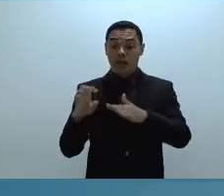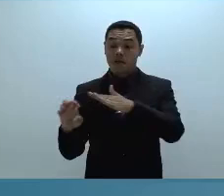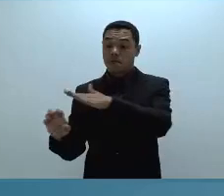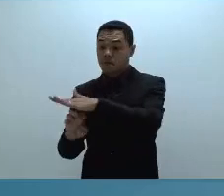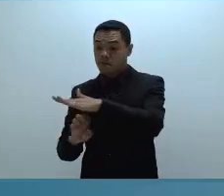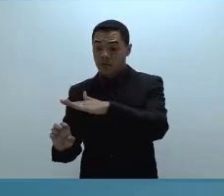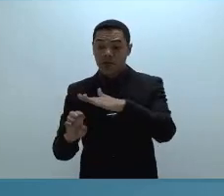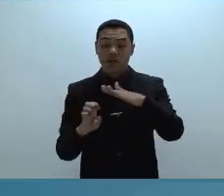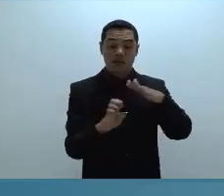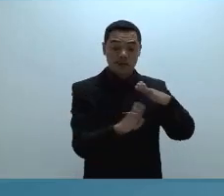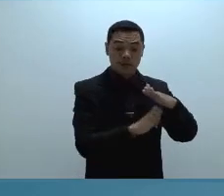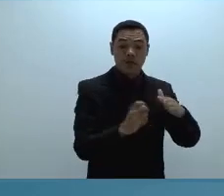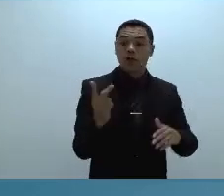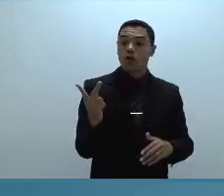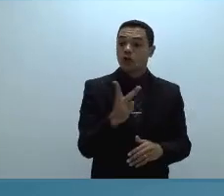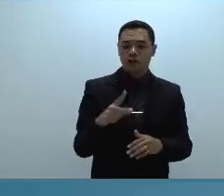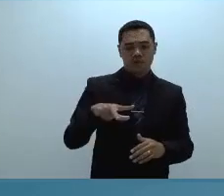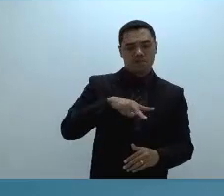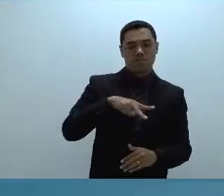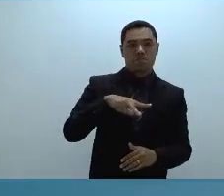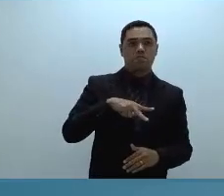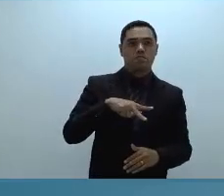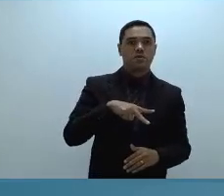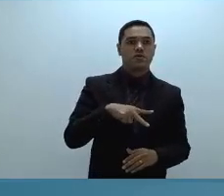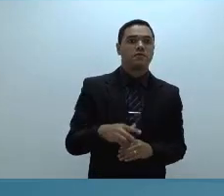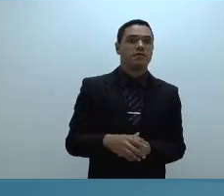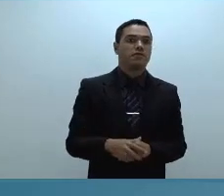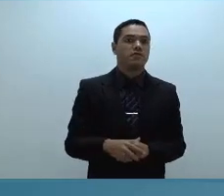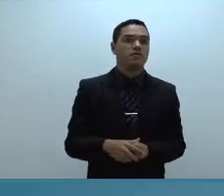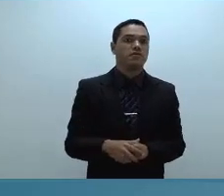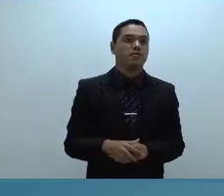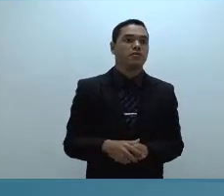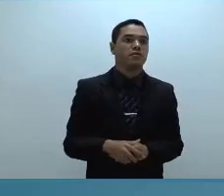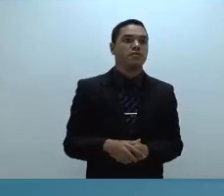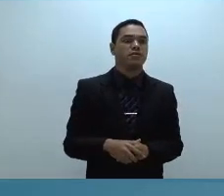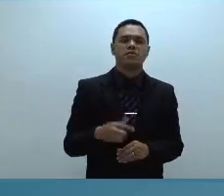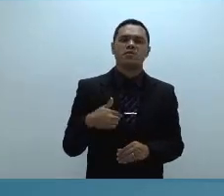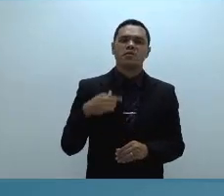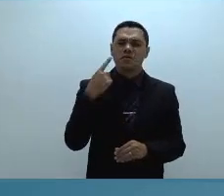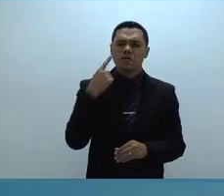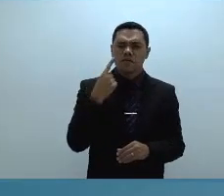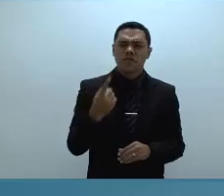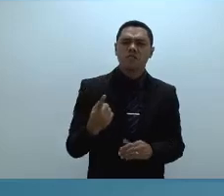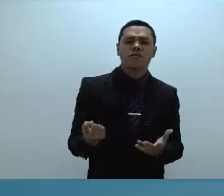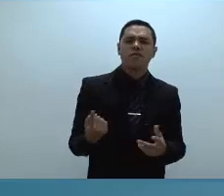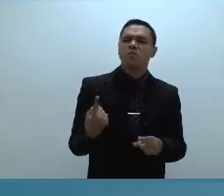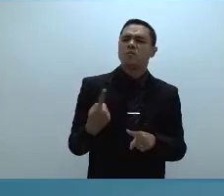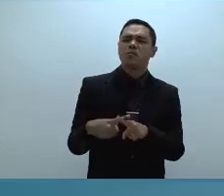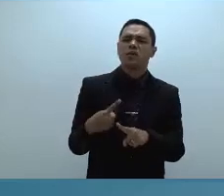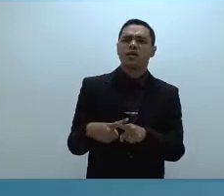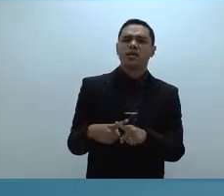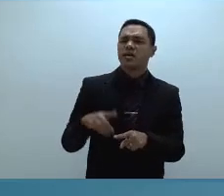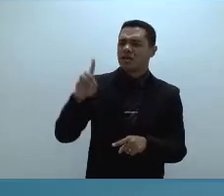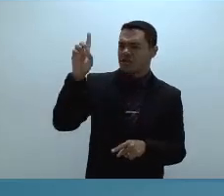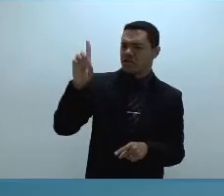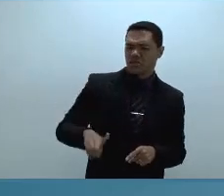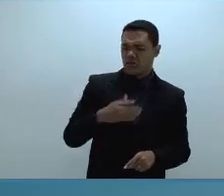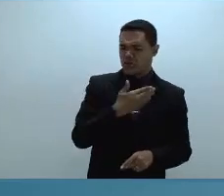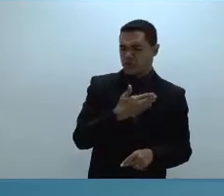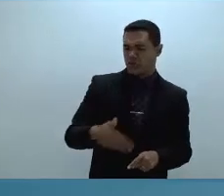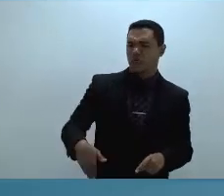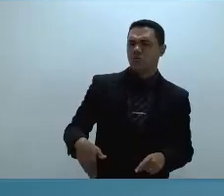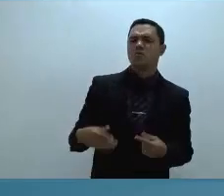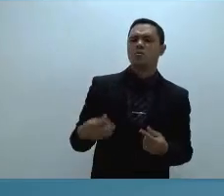empresas privadas. Então eu não vejo por que essa questão ser atraída para o direito